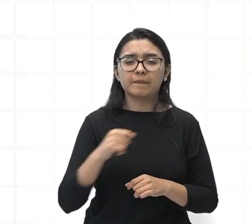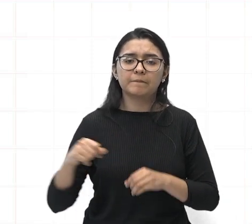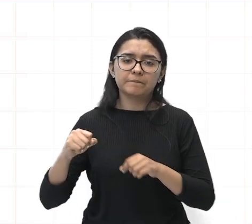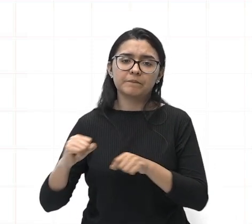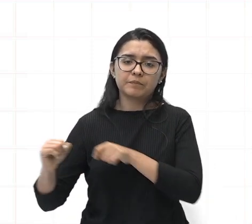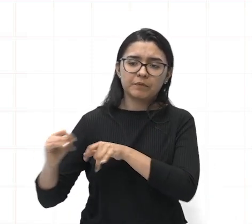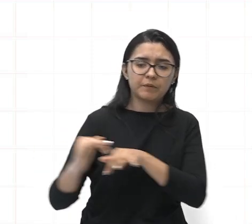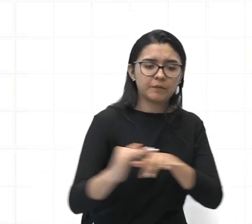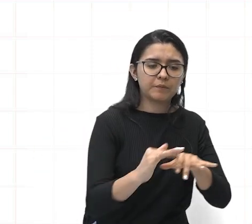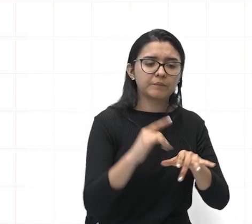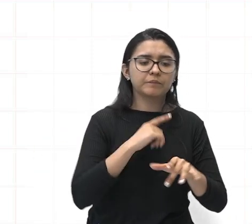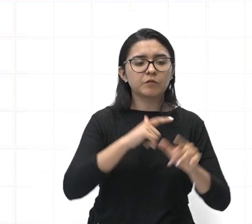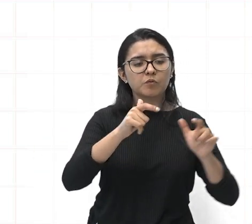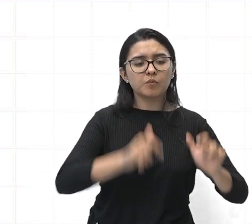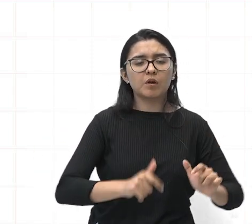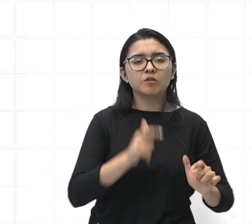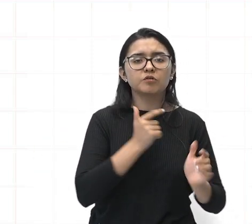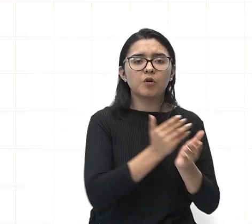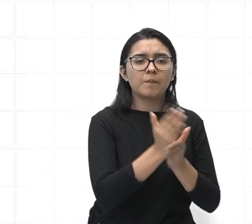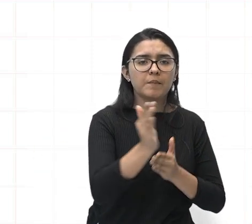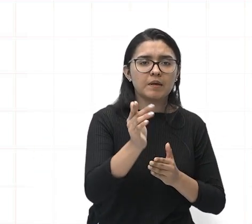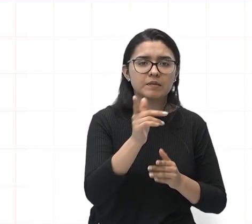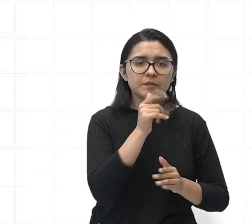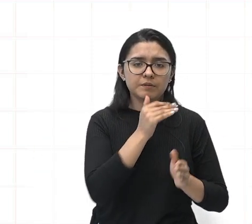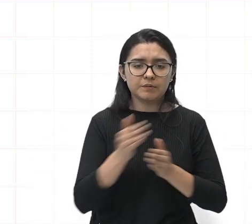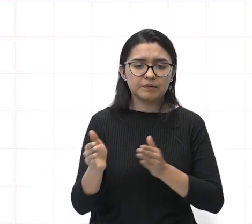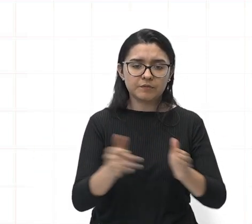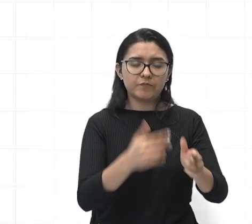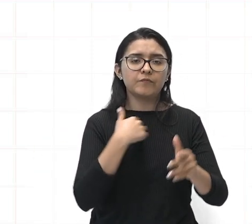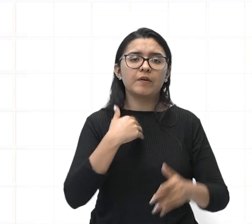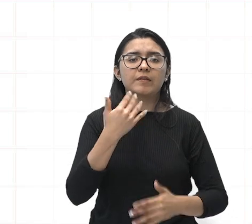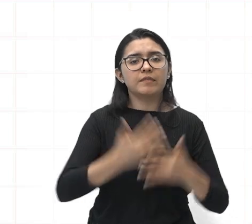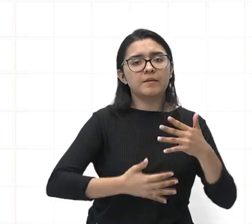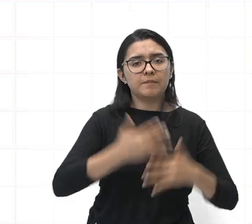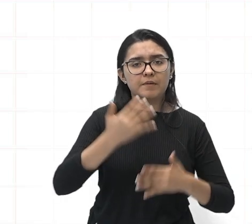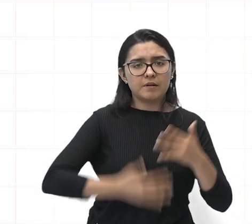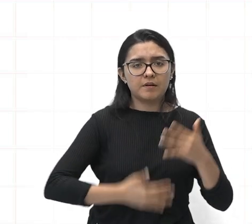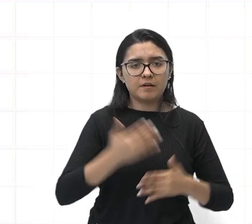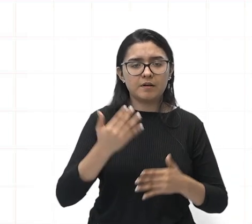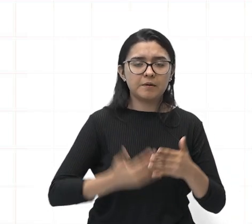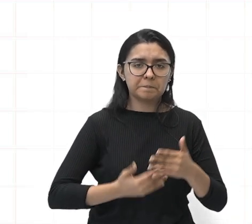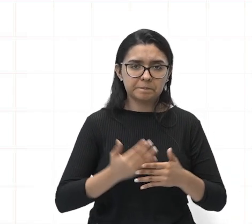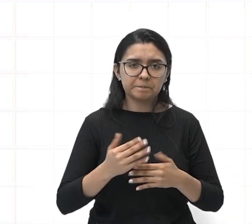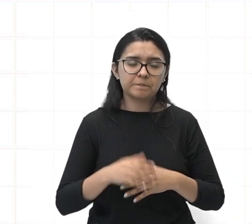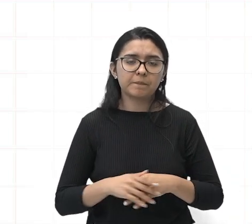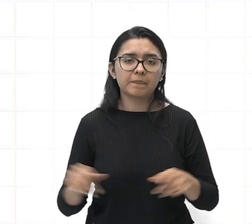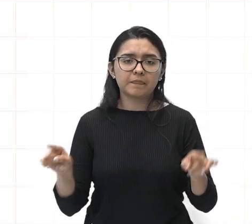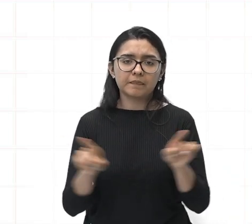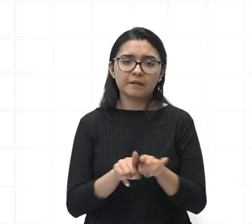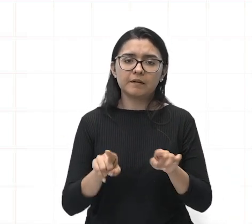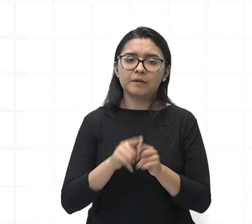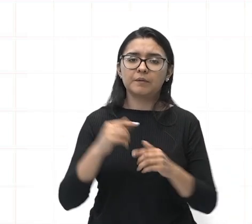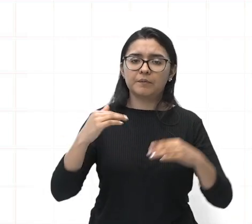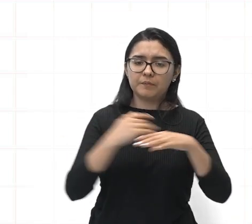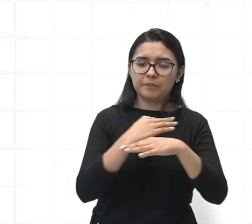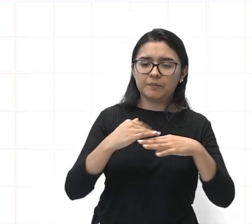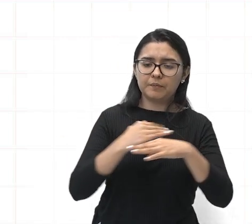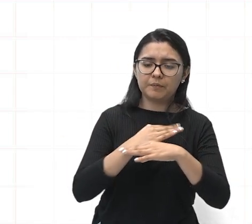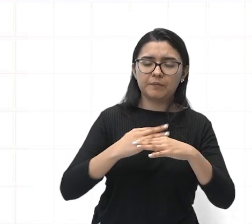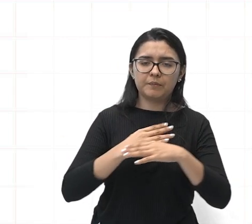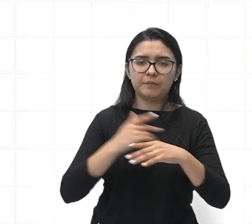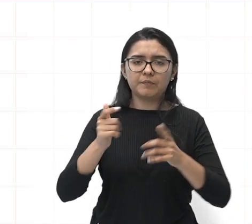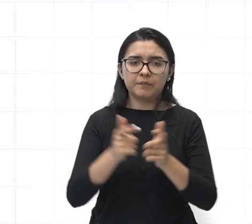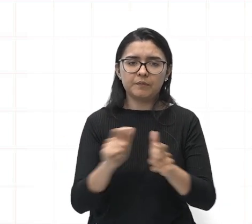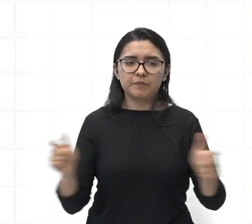regiões de nascentes, e isso ali vai implicar na dinâmica fluvial dos rios. A expansão urbana, ela traz aí